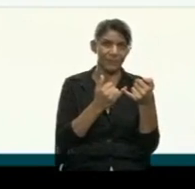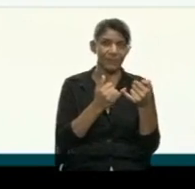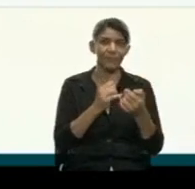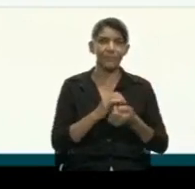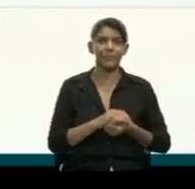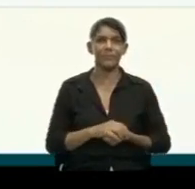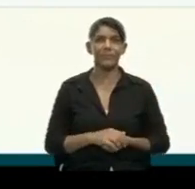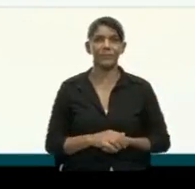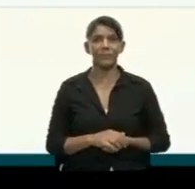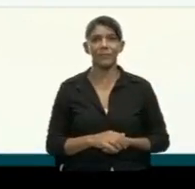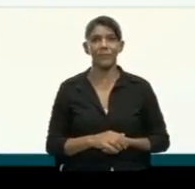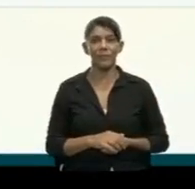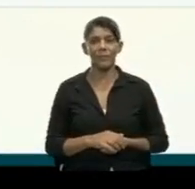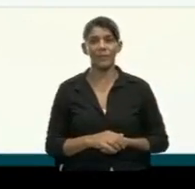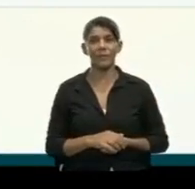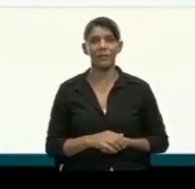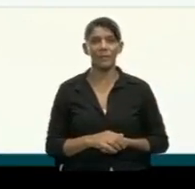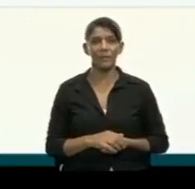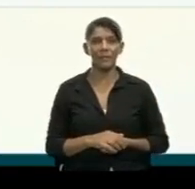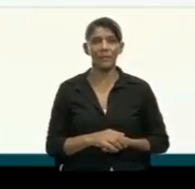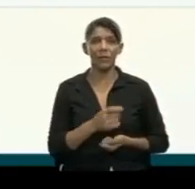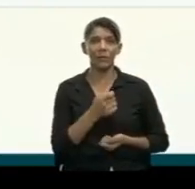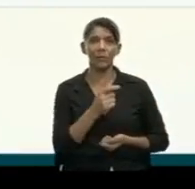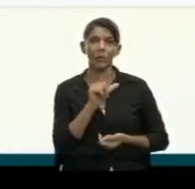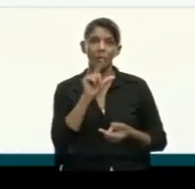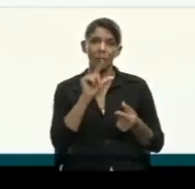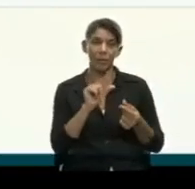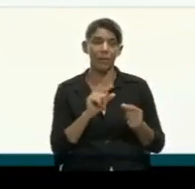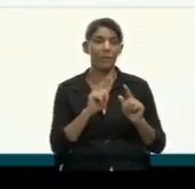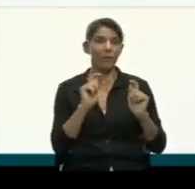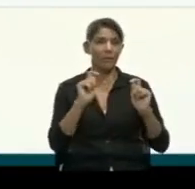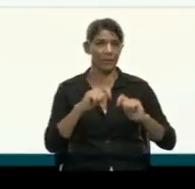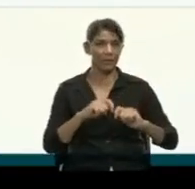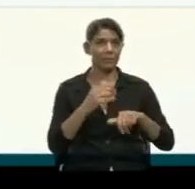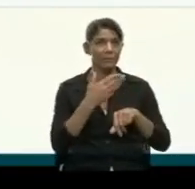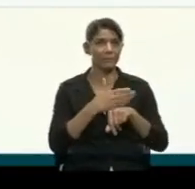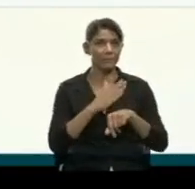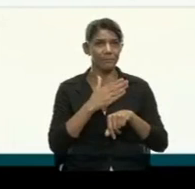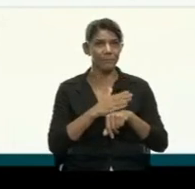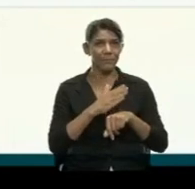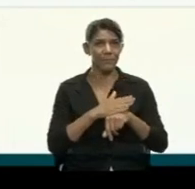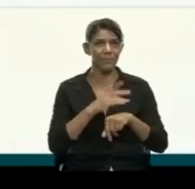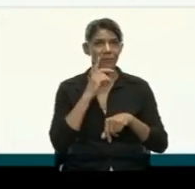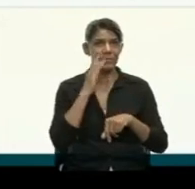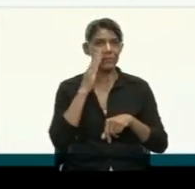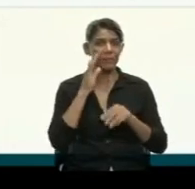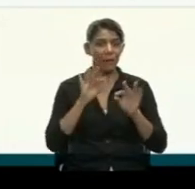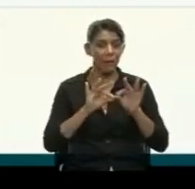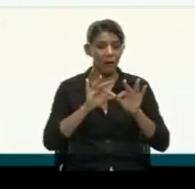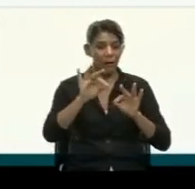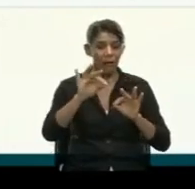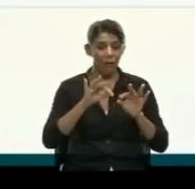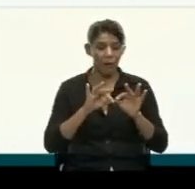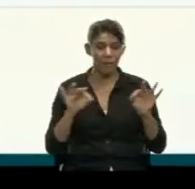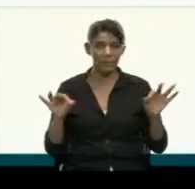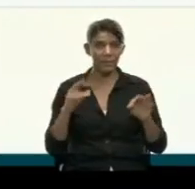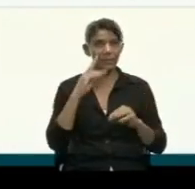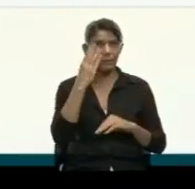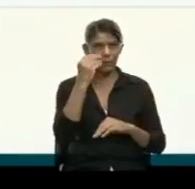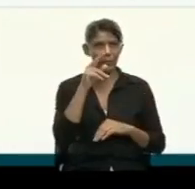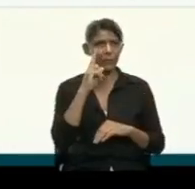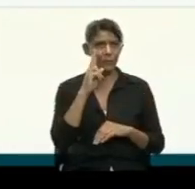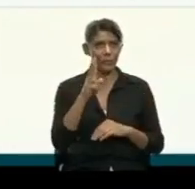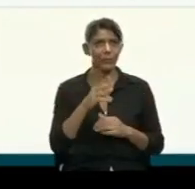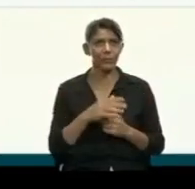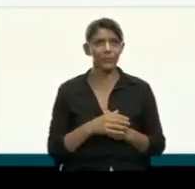da maquete, da precisão, então vai ser um pouco reduzida, mas vale a pena pela prática de locação. Então aqui a gente tem mais uma foto que a gente